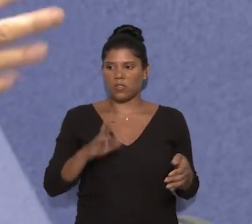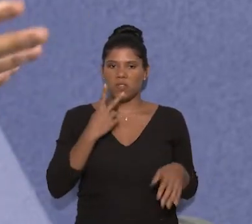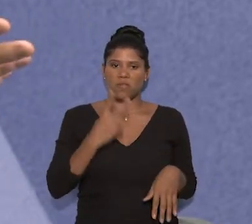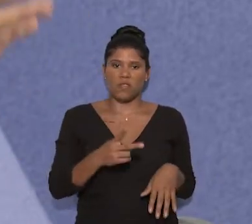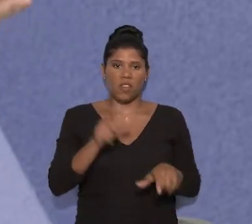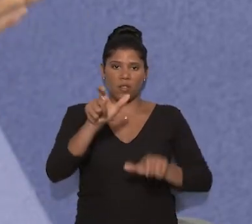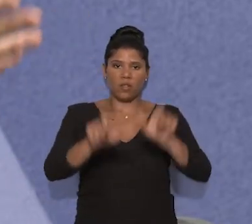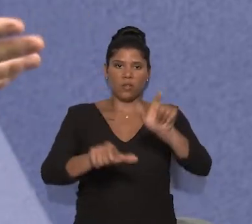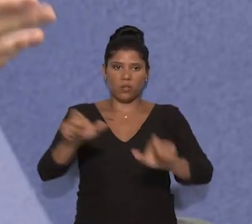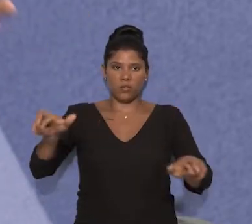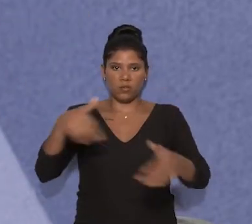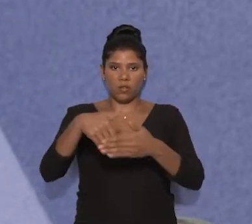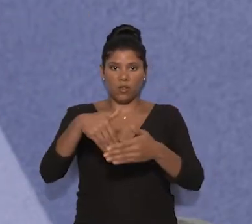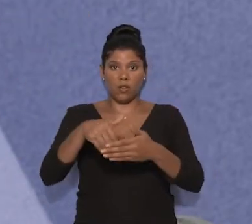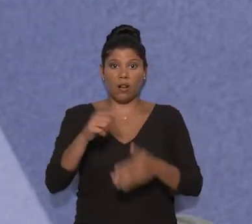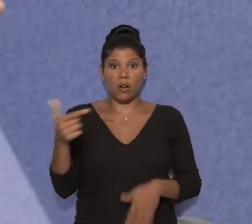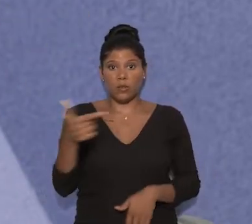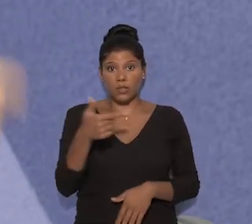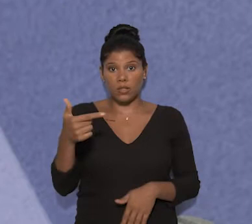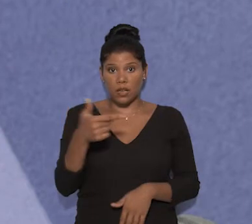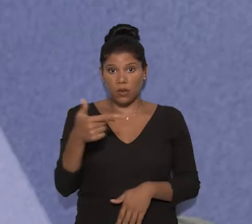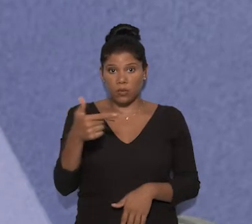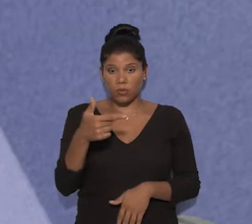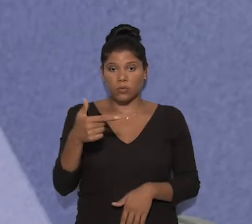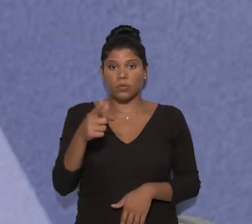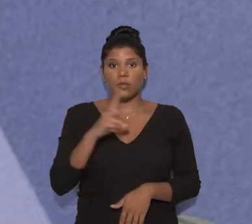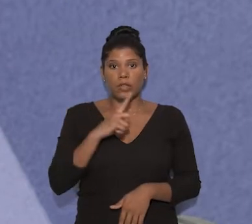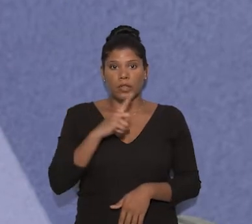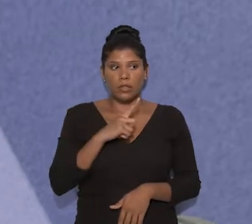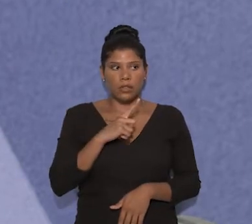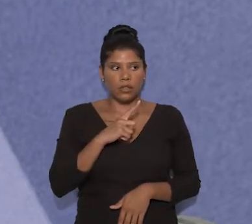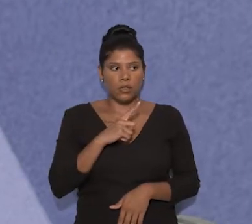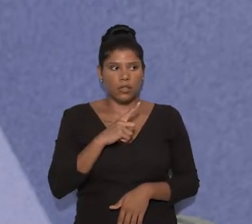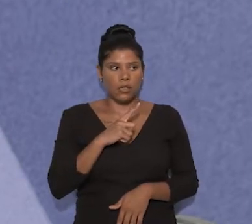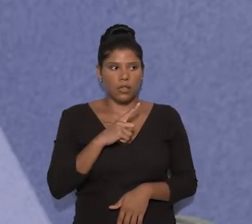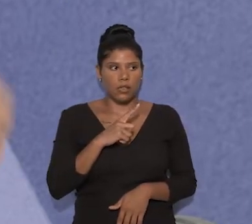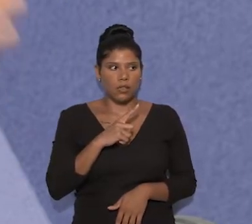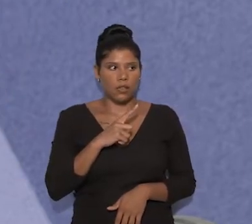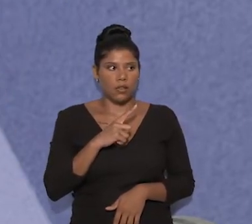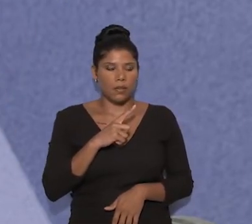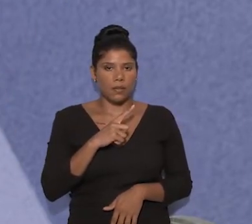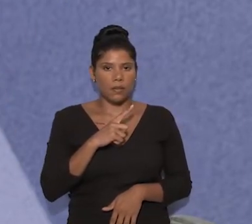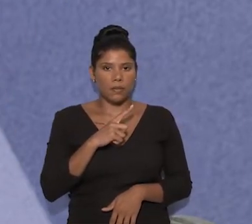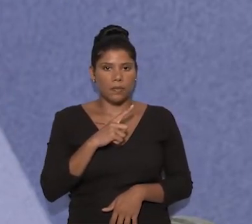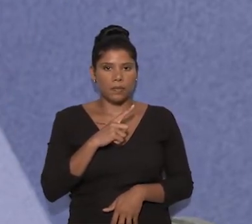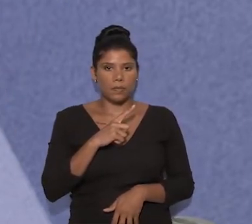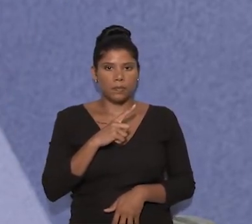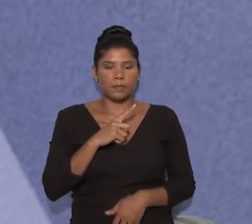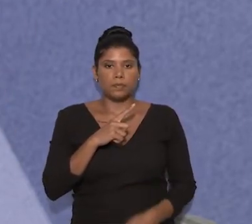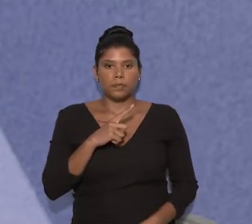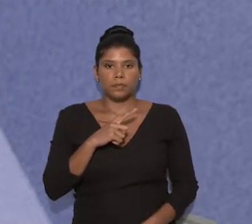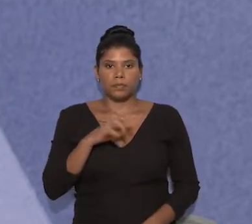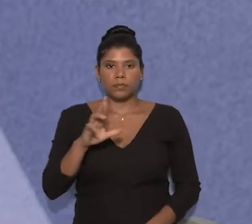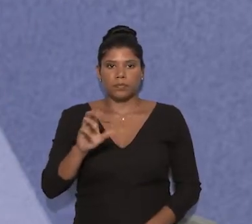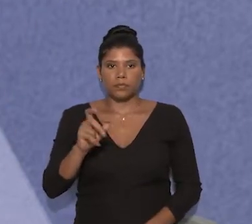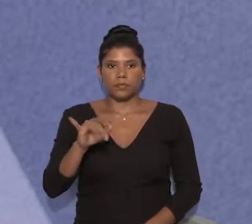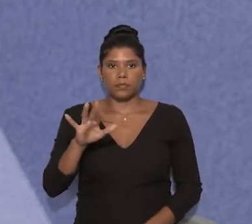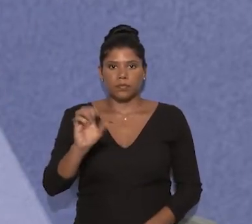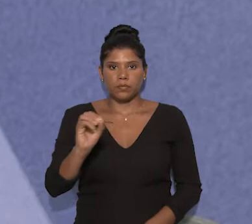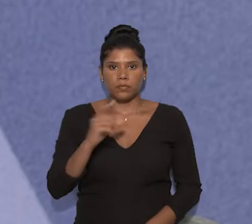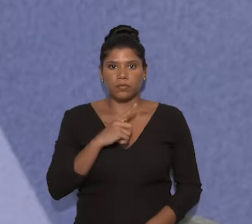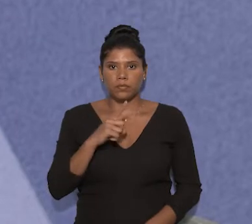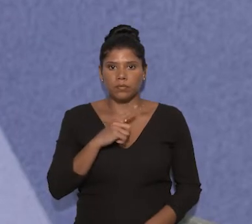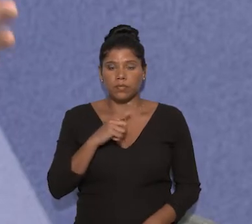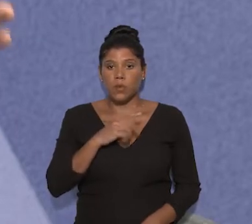jogadores, aí no segundo tempo teve a possibilidade de reagir. O Romero deu um passe maravilhoso para o